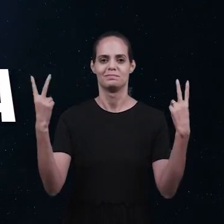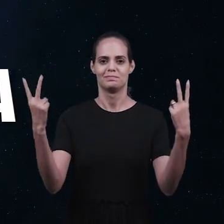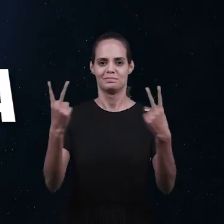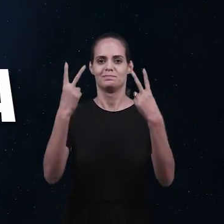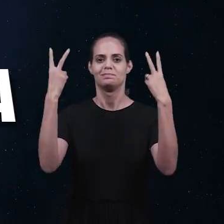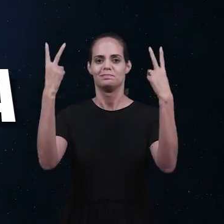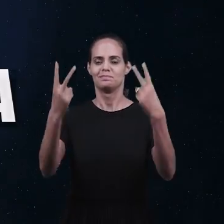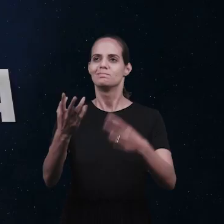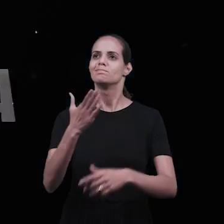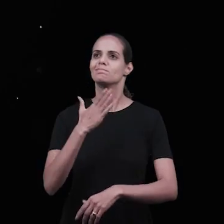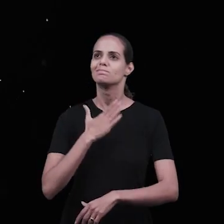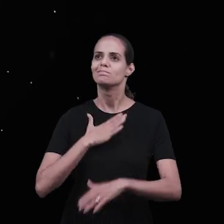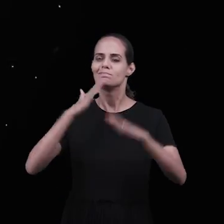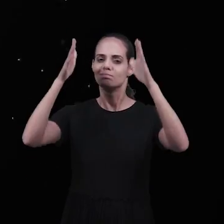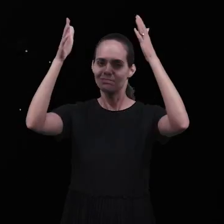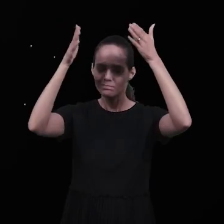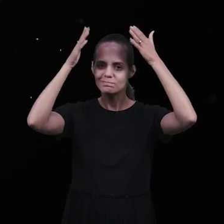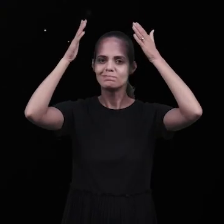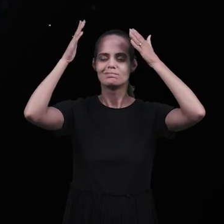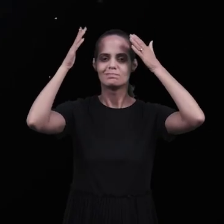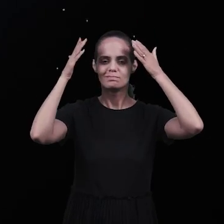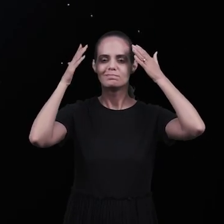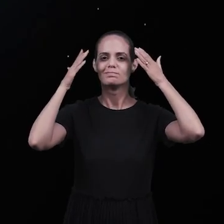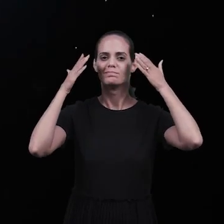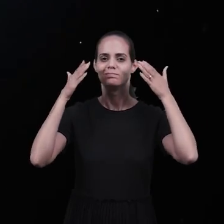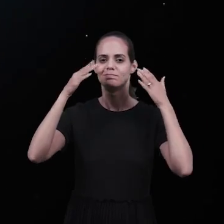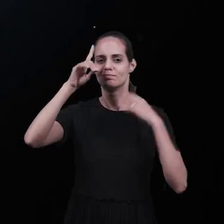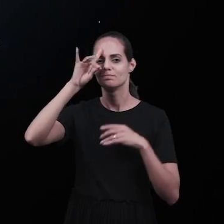chegar o dia do meu Rei,